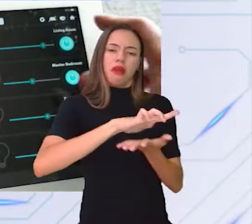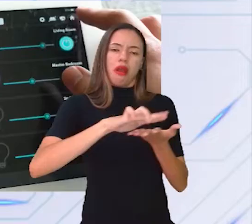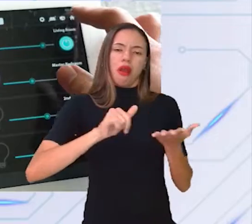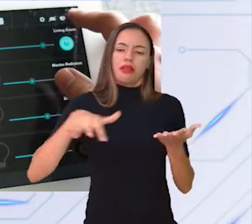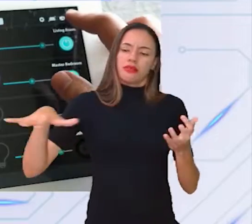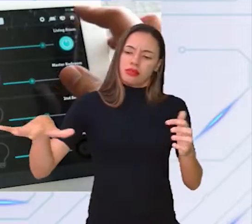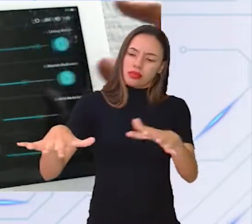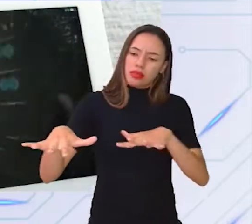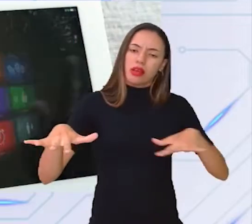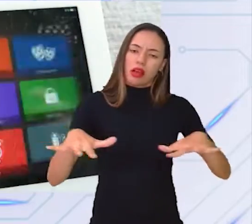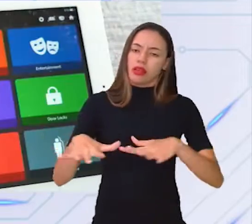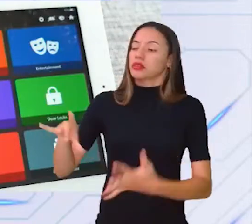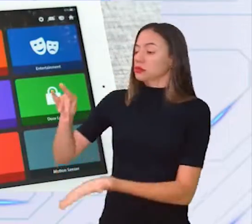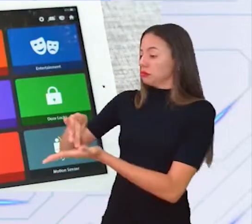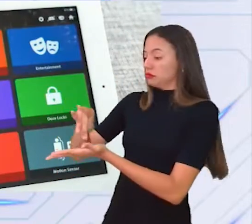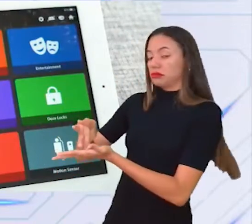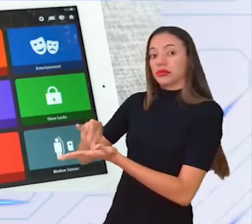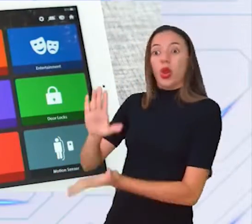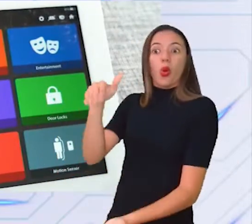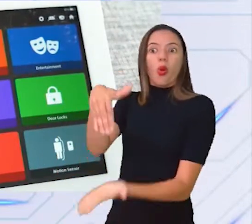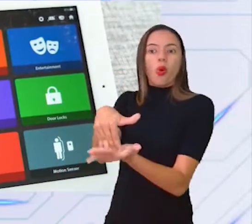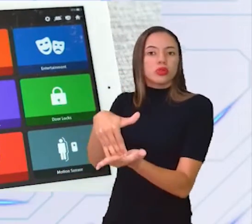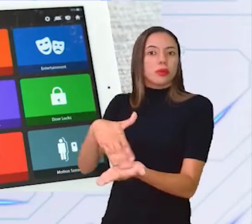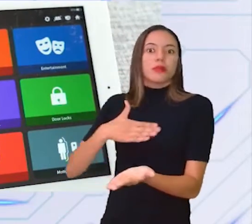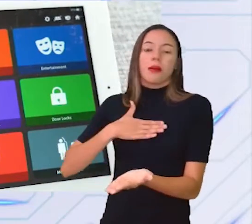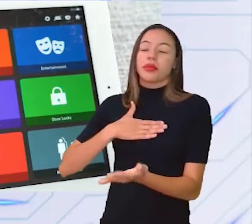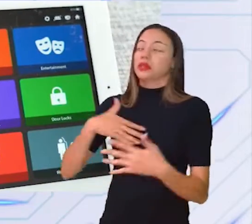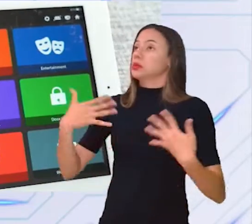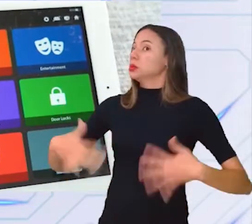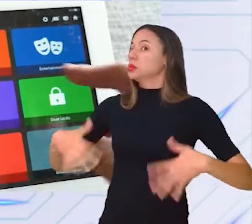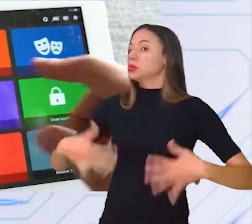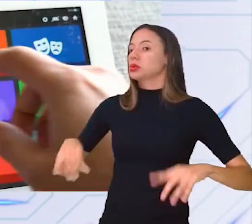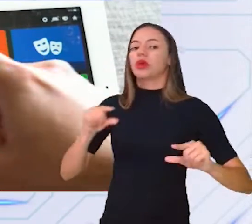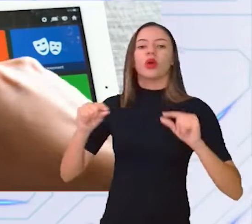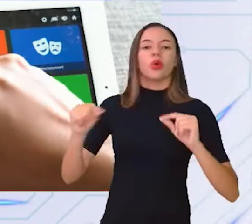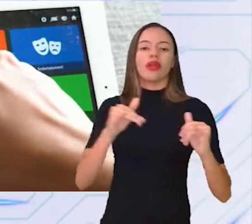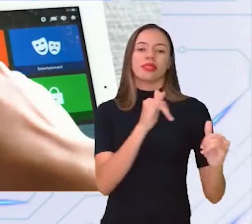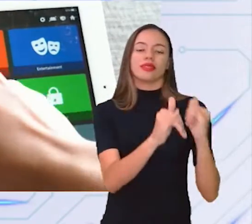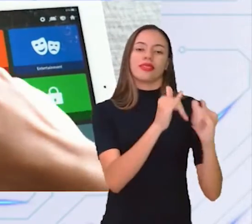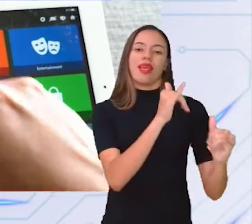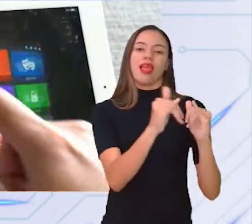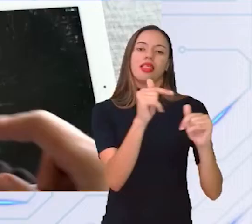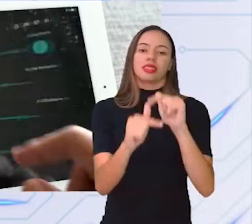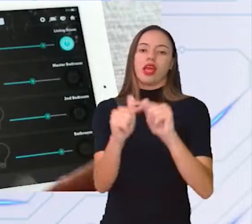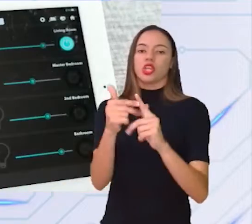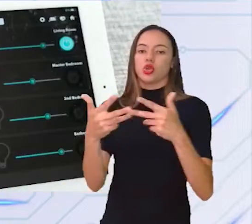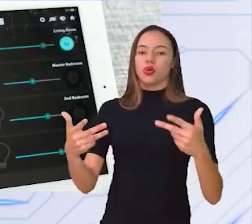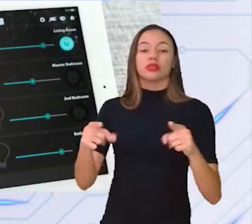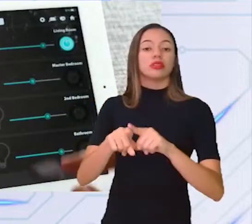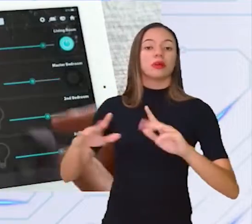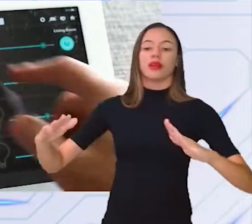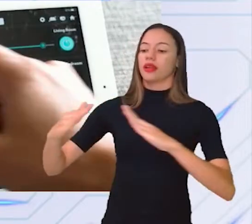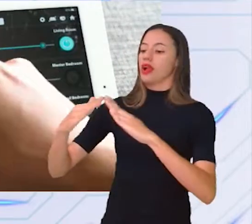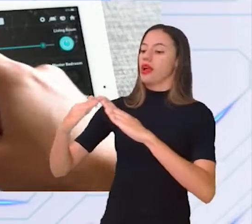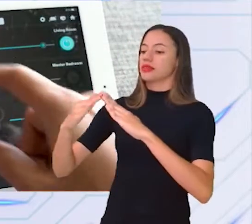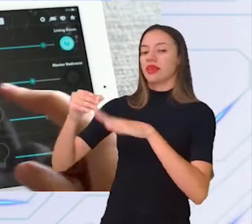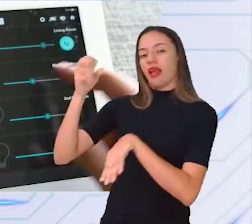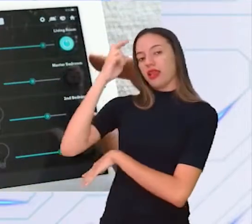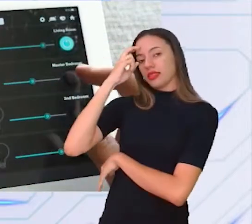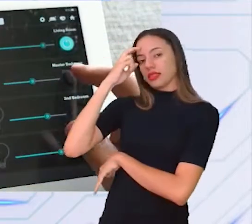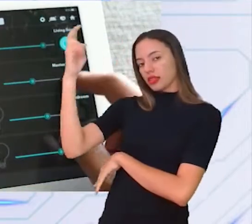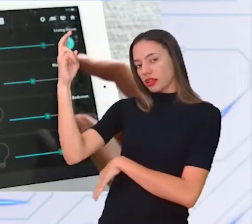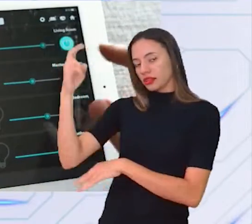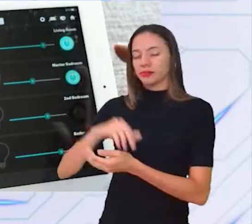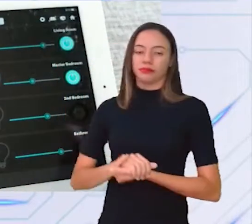último ali é que, tipo, para mim é um sonho, que é a questão da internet das coisas e da casa inteligente, né? Ou seja,